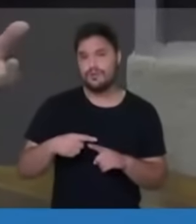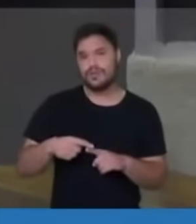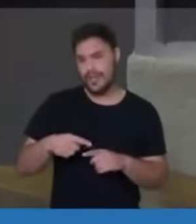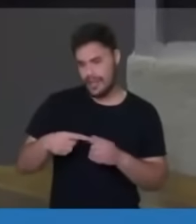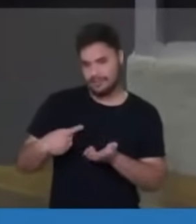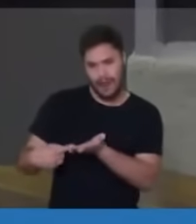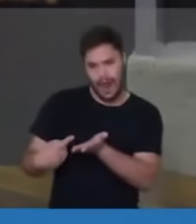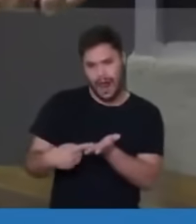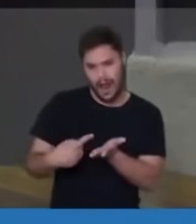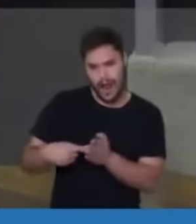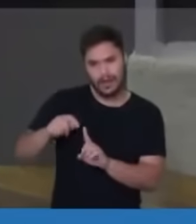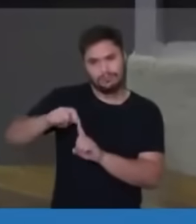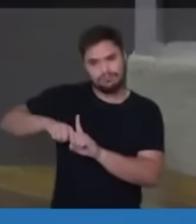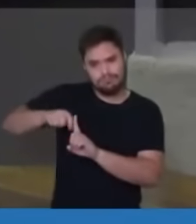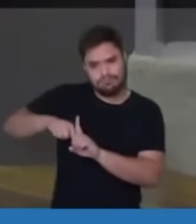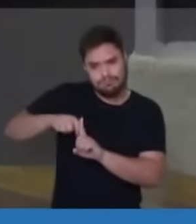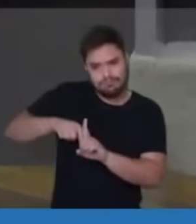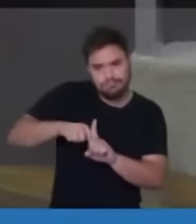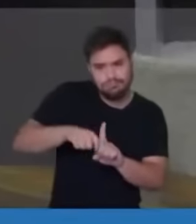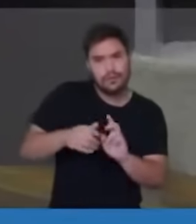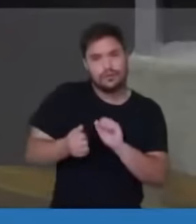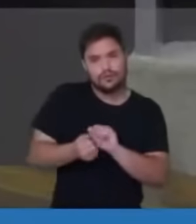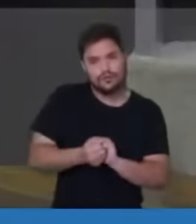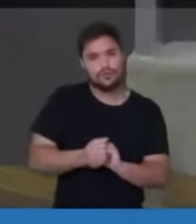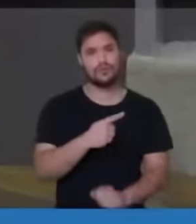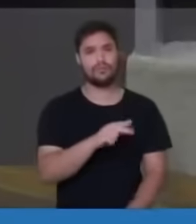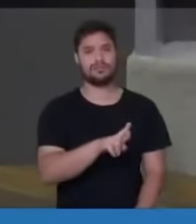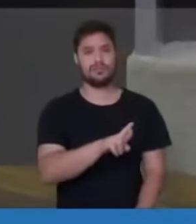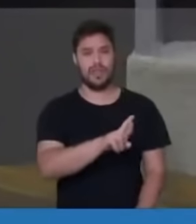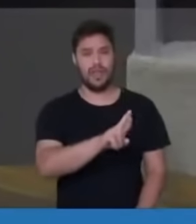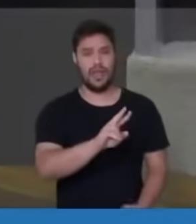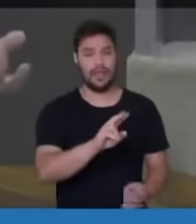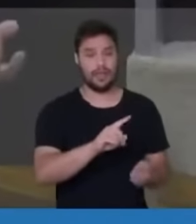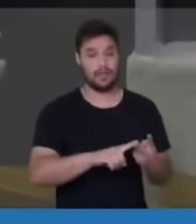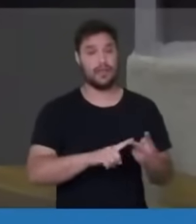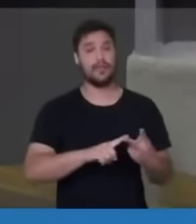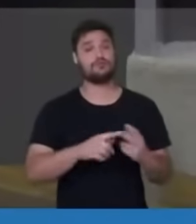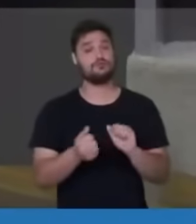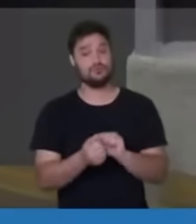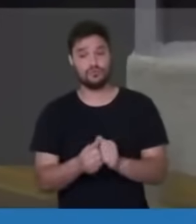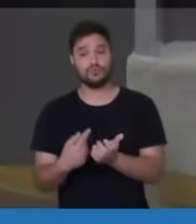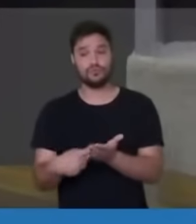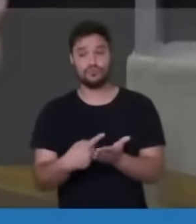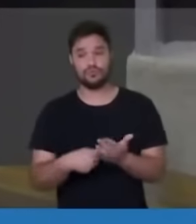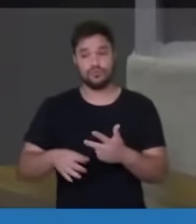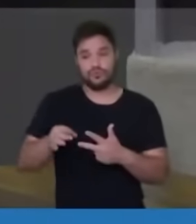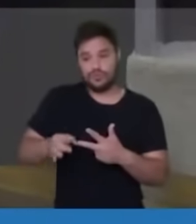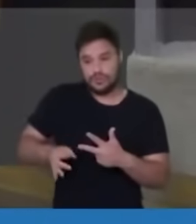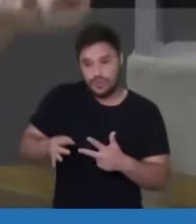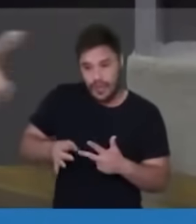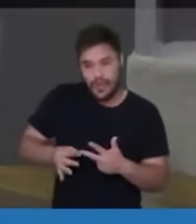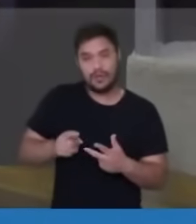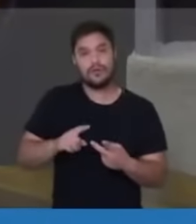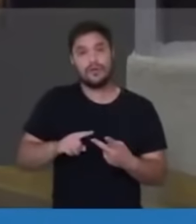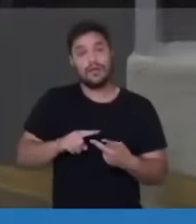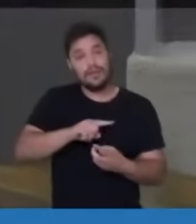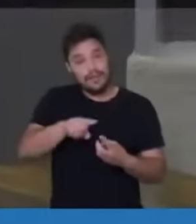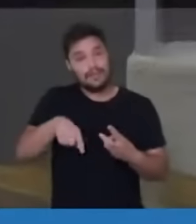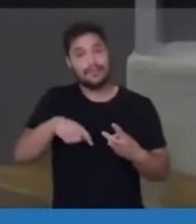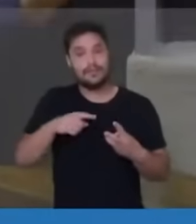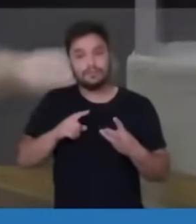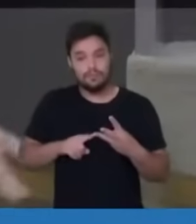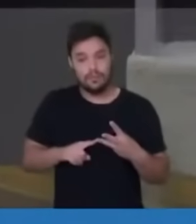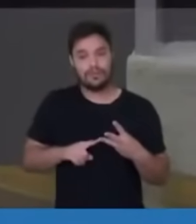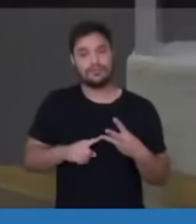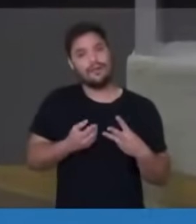meses, em negociações com a Procuradoria-Geral da República, em negociações com o Poder Judiciário e depois em